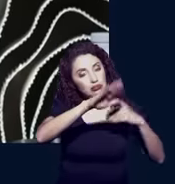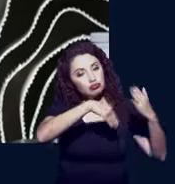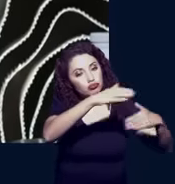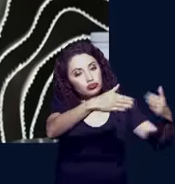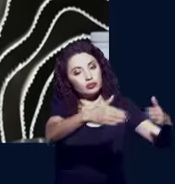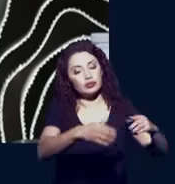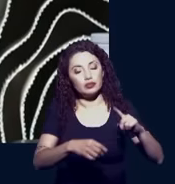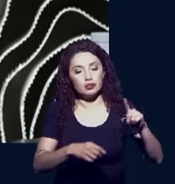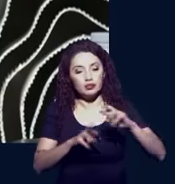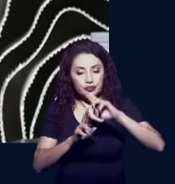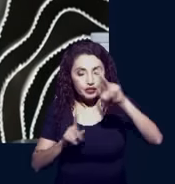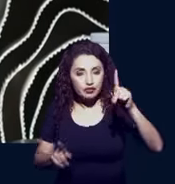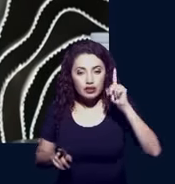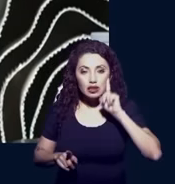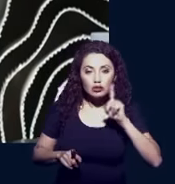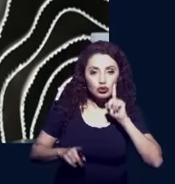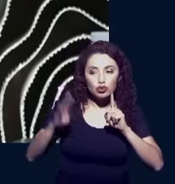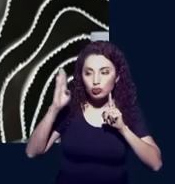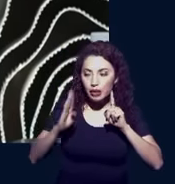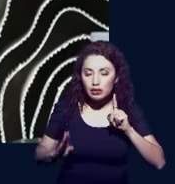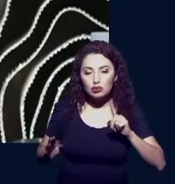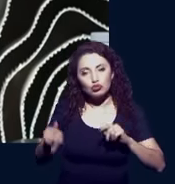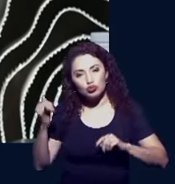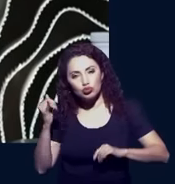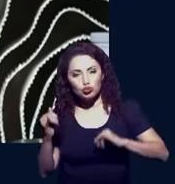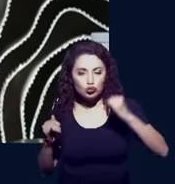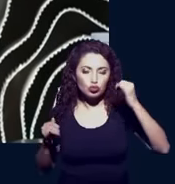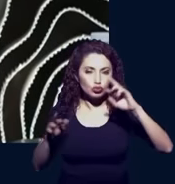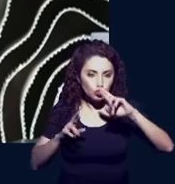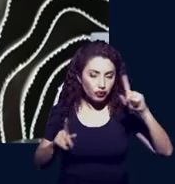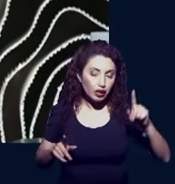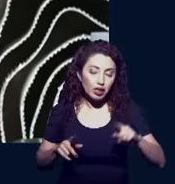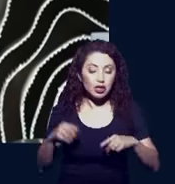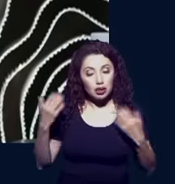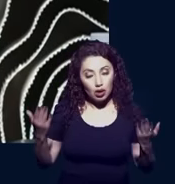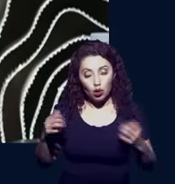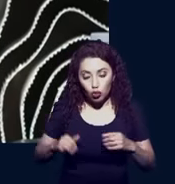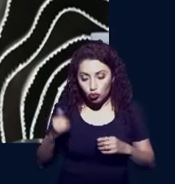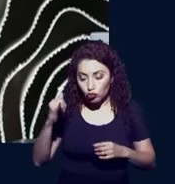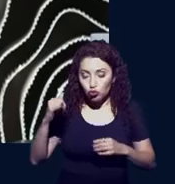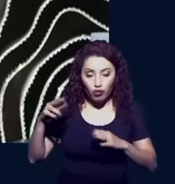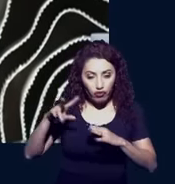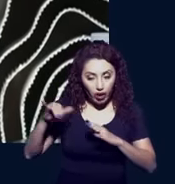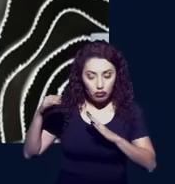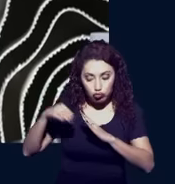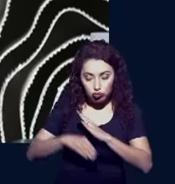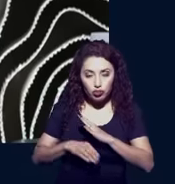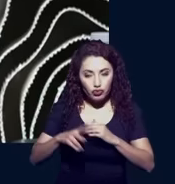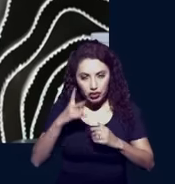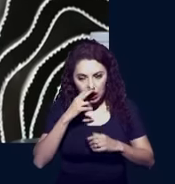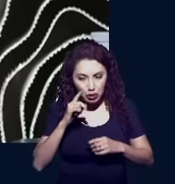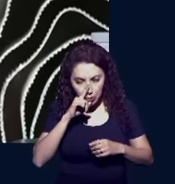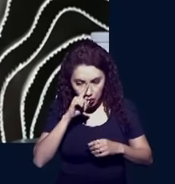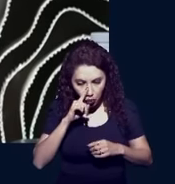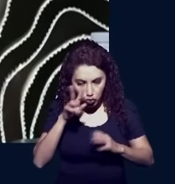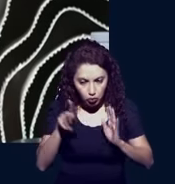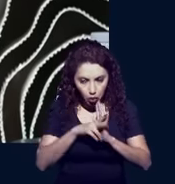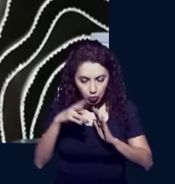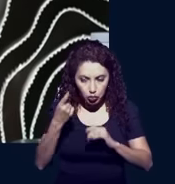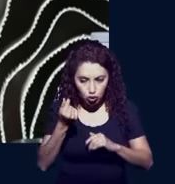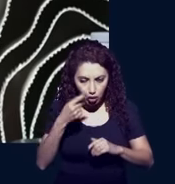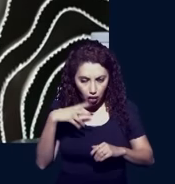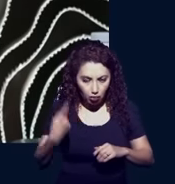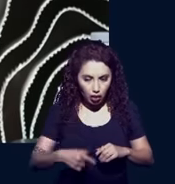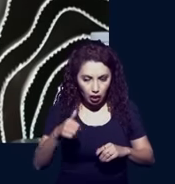juros Estados Unidos e Brasil ele vai continuar caindo isso você acha que é um risco no fundo pra nossa moeda ou não vai pesar no